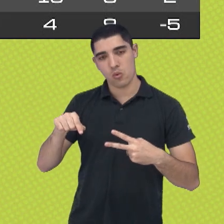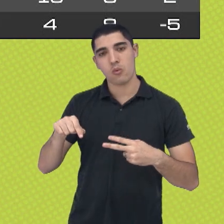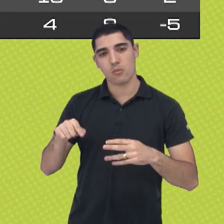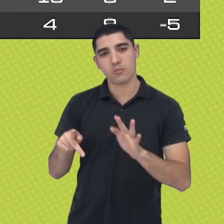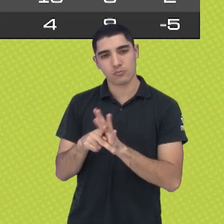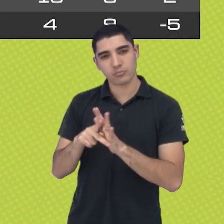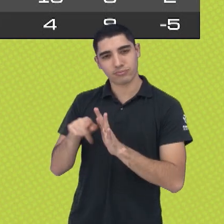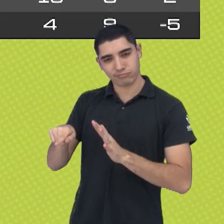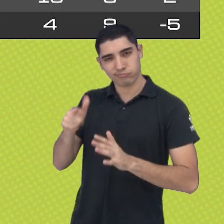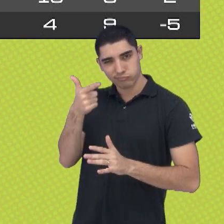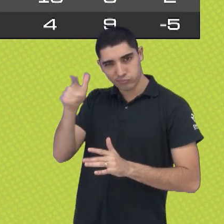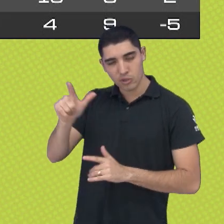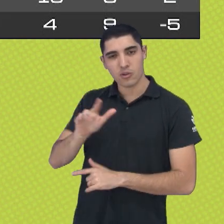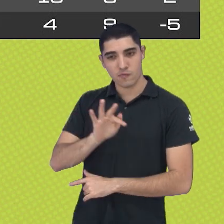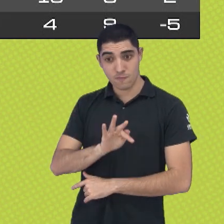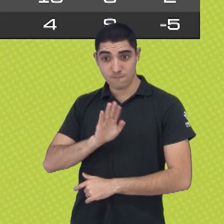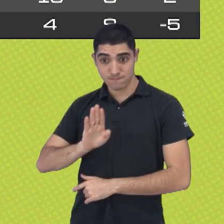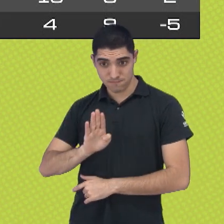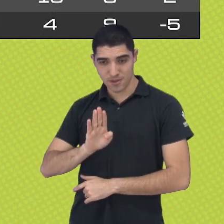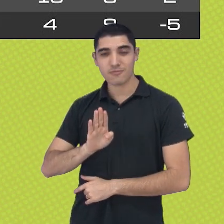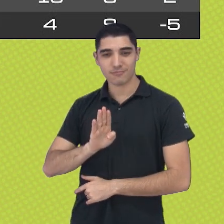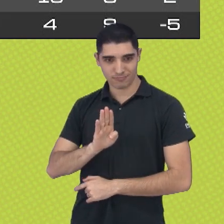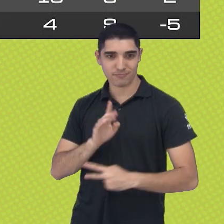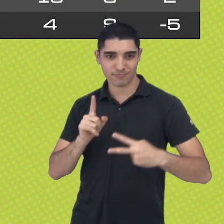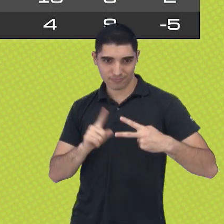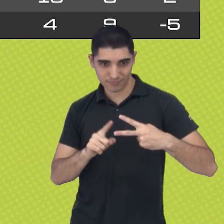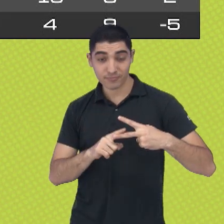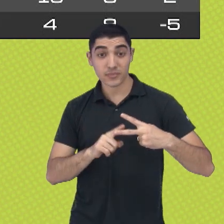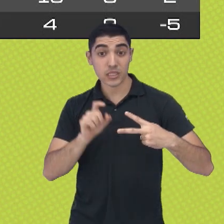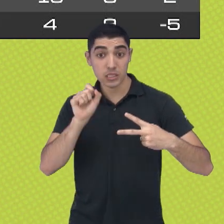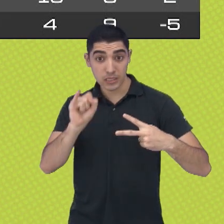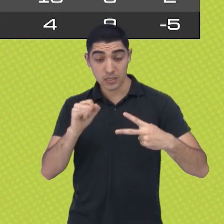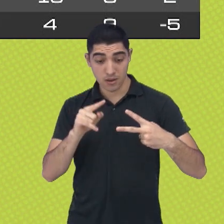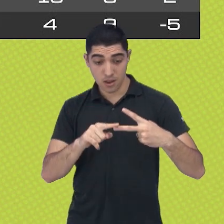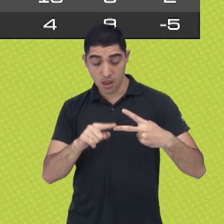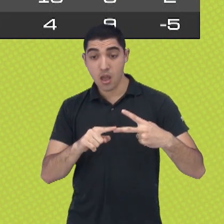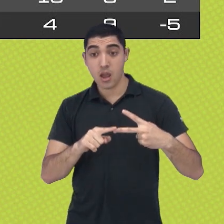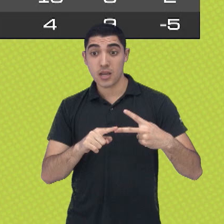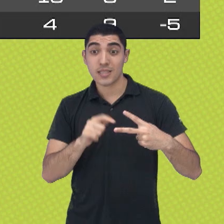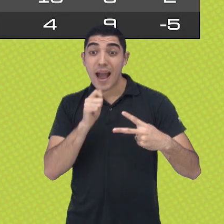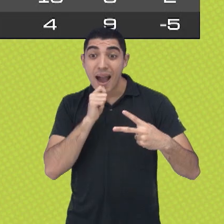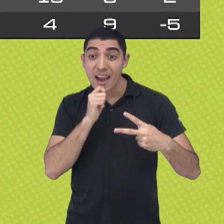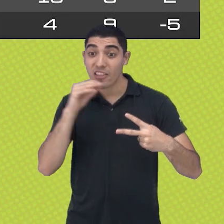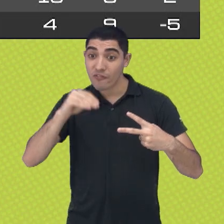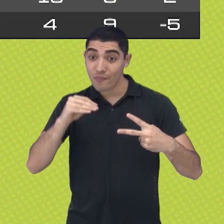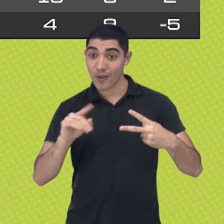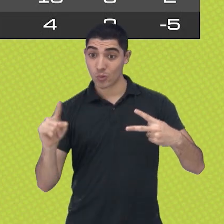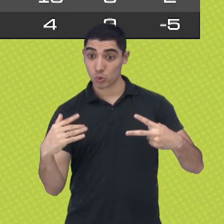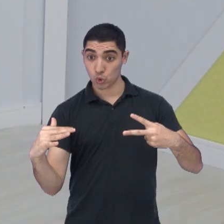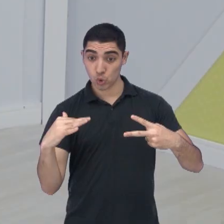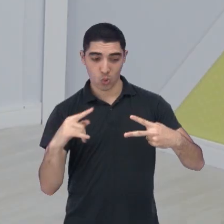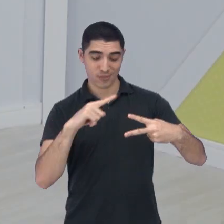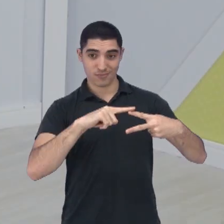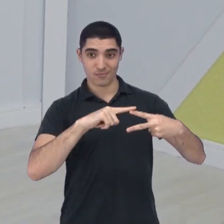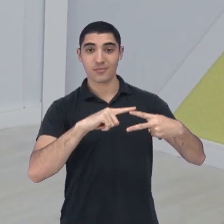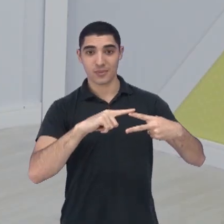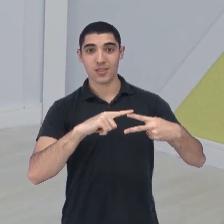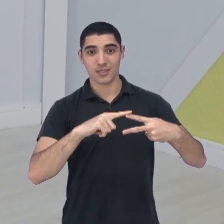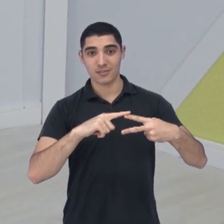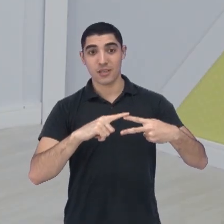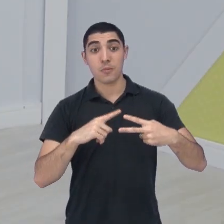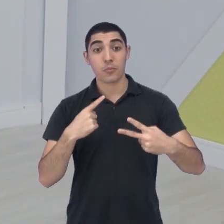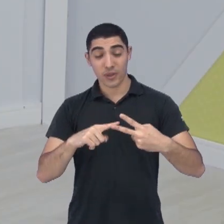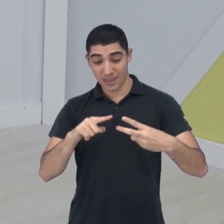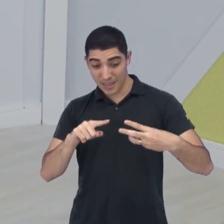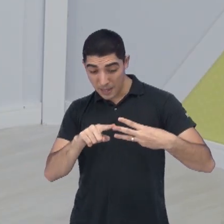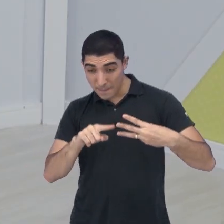Marreco vencer os dois, sendo que um dos jogos é justamente contra o São José, ele que vai ter um jogo contra o Minas nesse meio tempo, um vai matar o outro, porque o Marreco e o